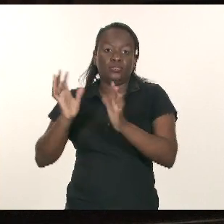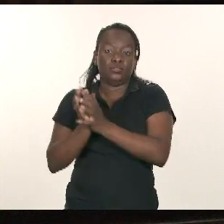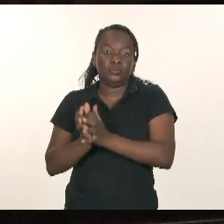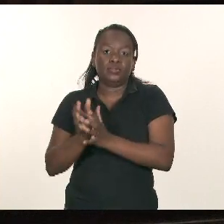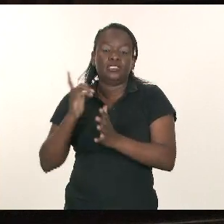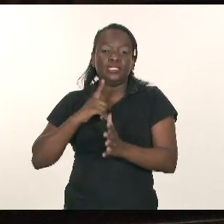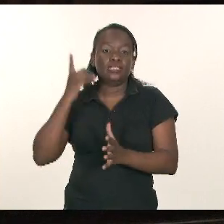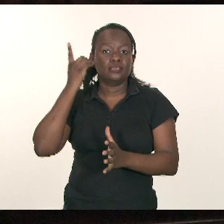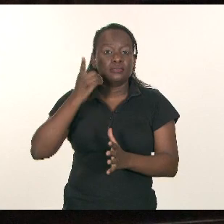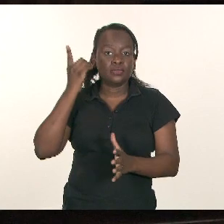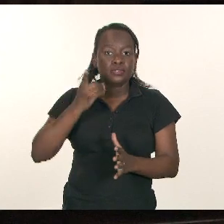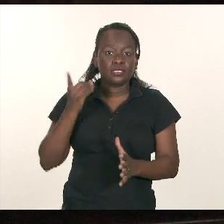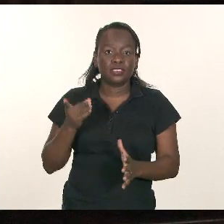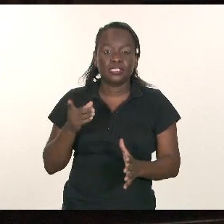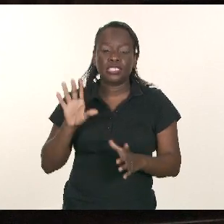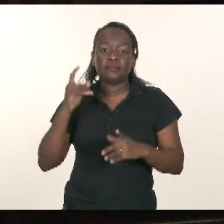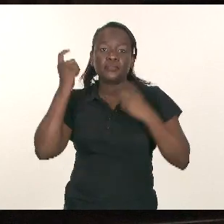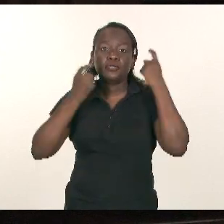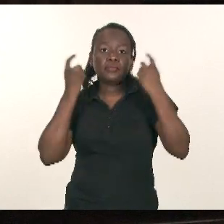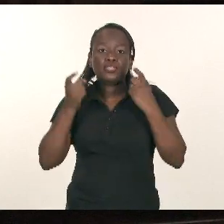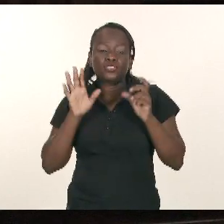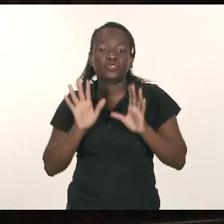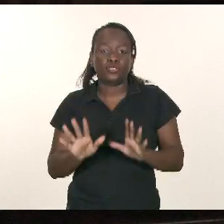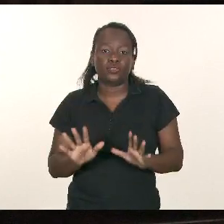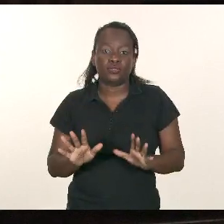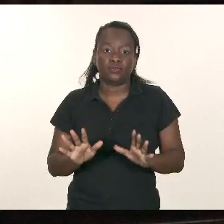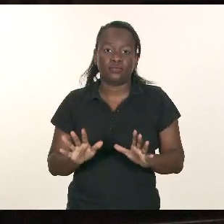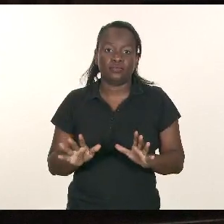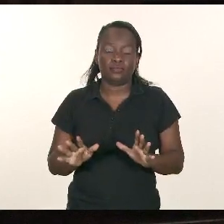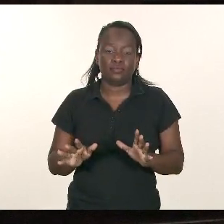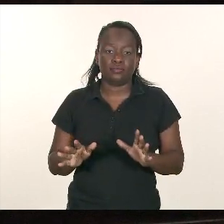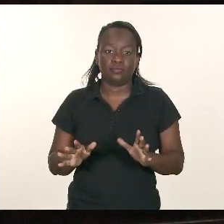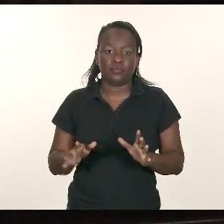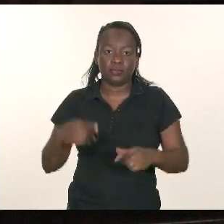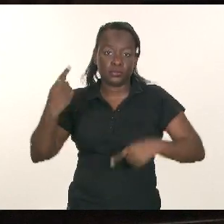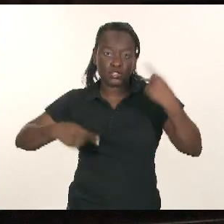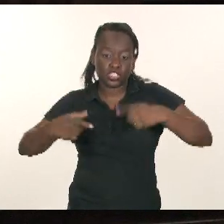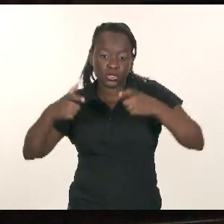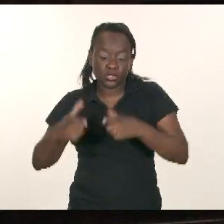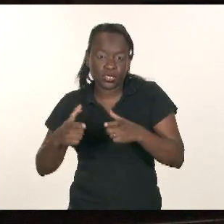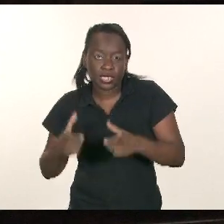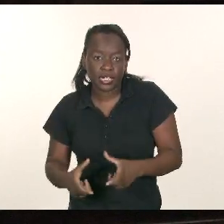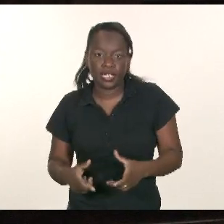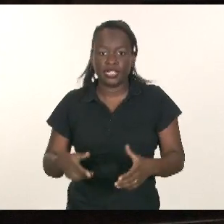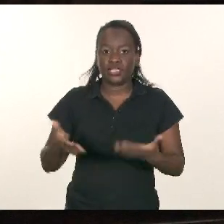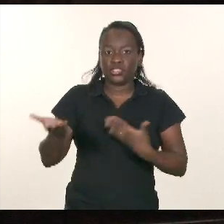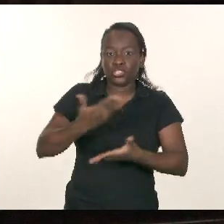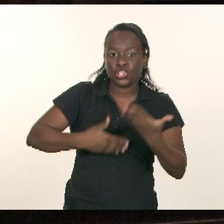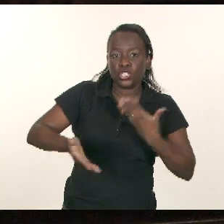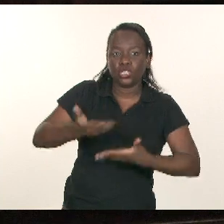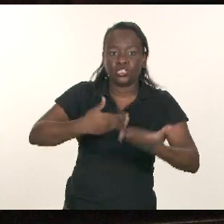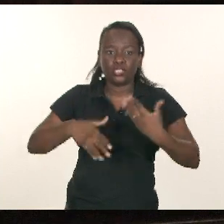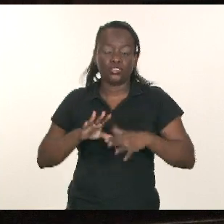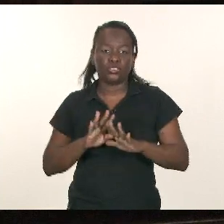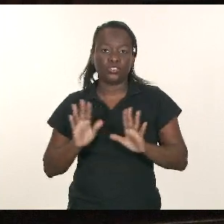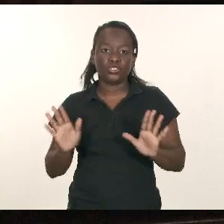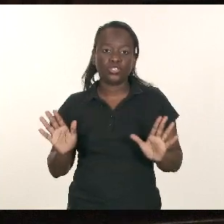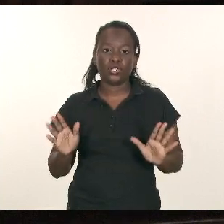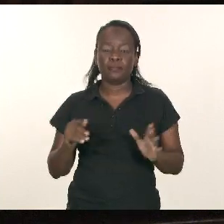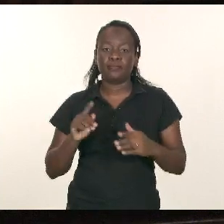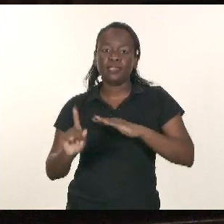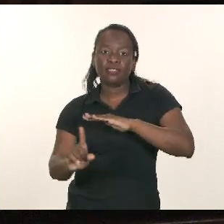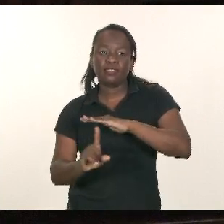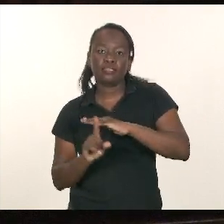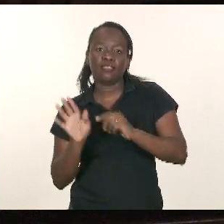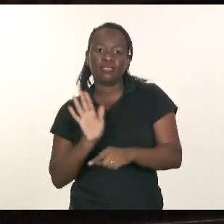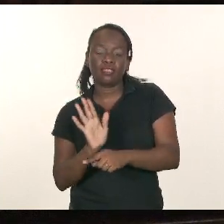por parlamentares muito preocupados com as questões da política local, as trocas fisiológicas, o clientelismo